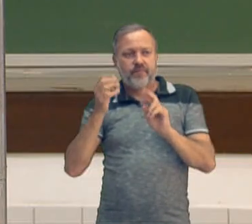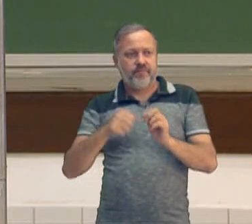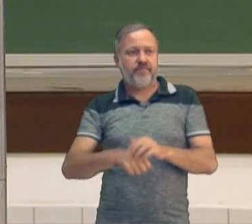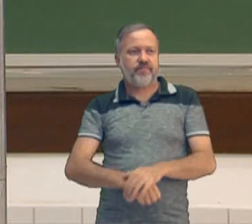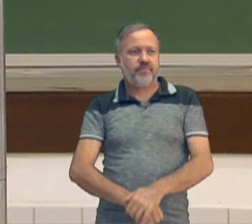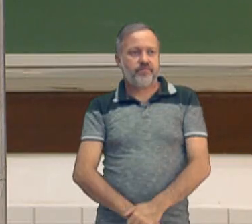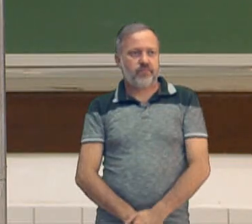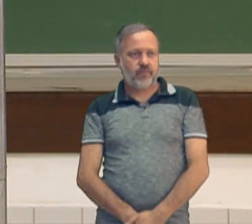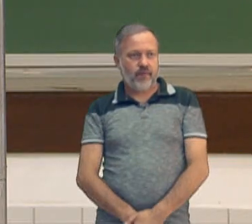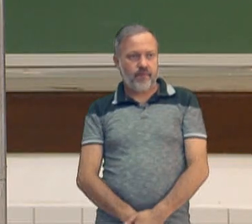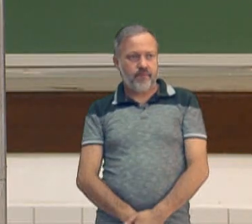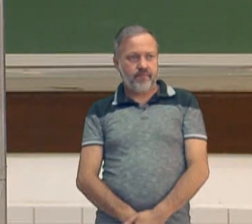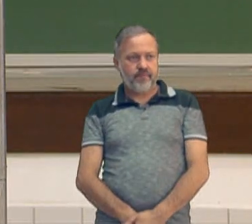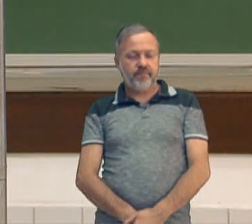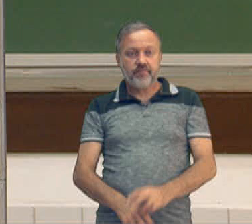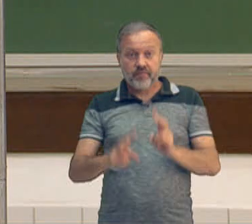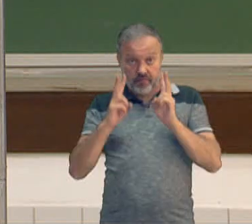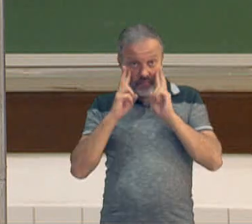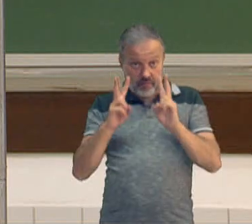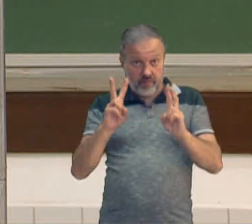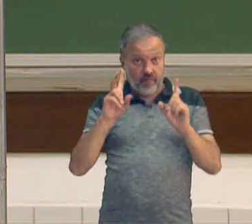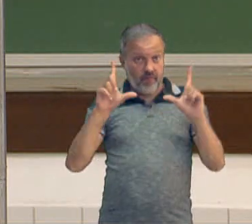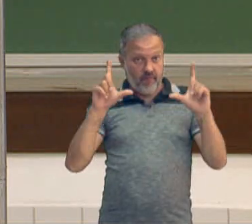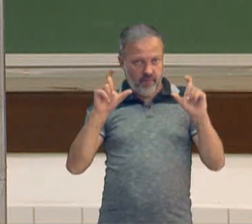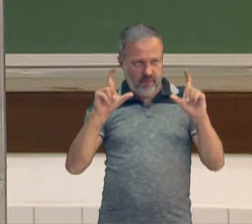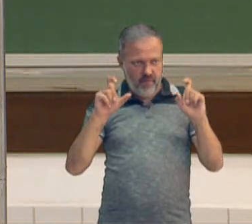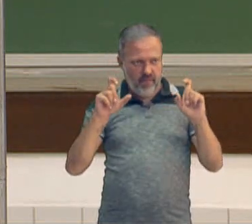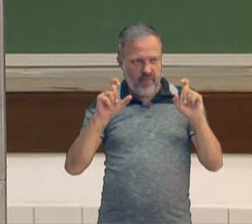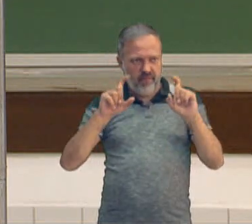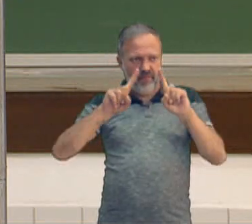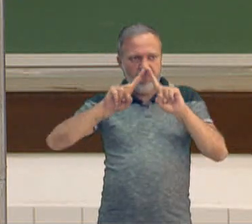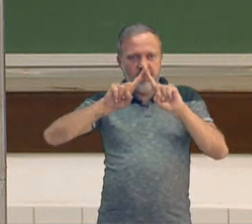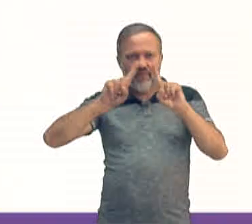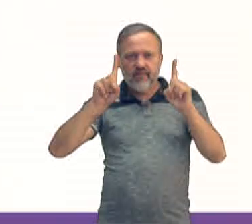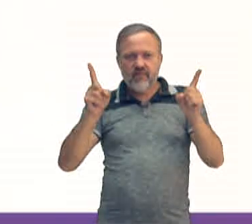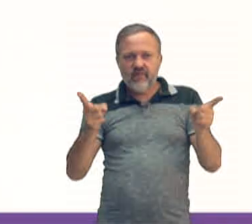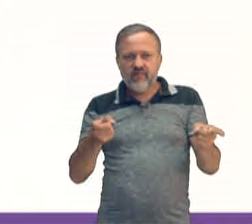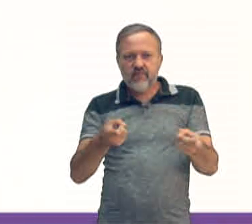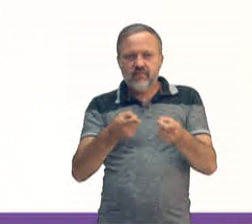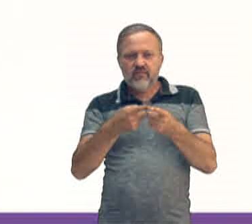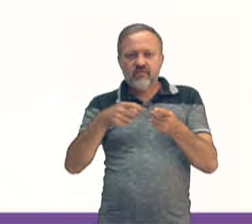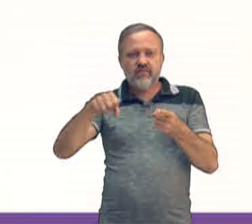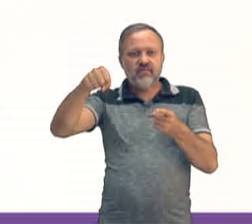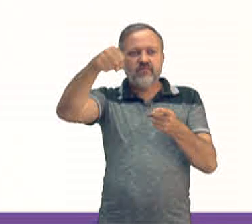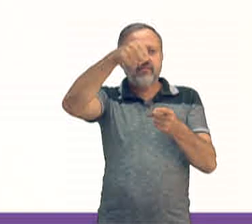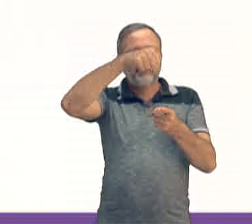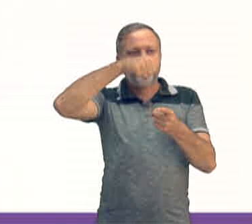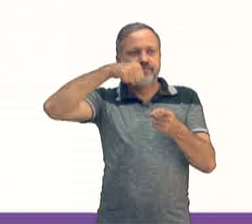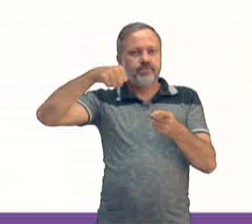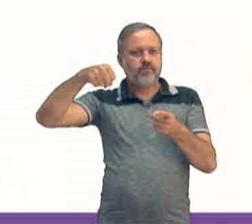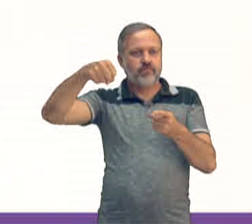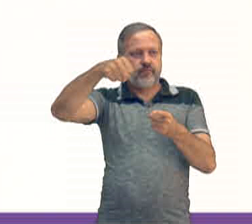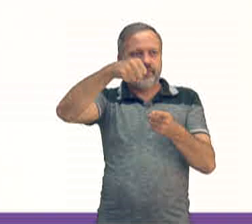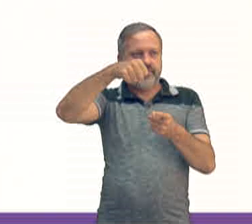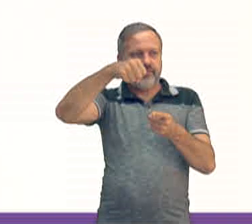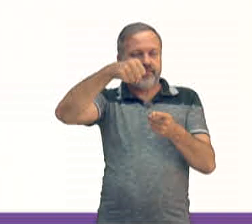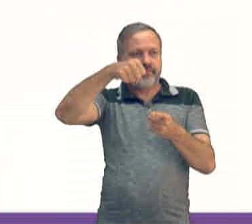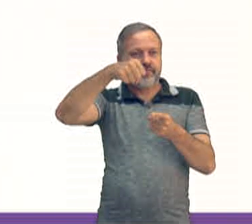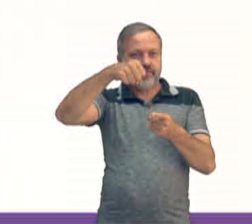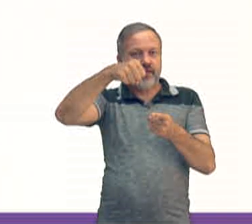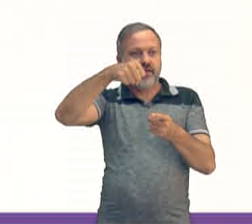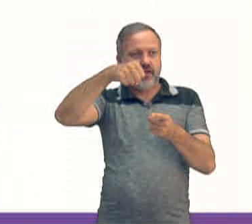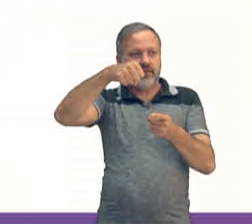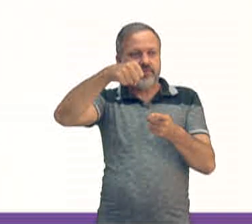dharma. Então aqui temos uma representação, uma imagem dessa mandala, da roda da vida